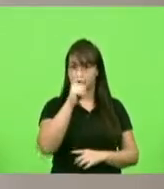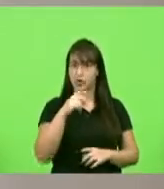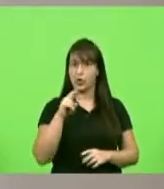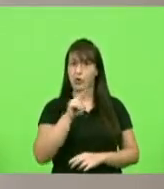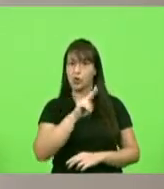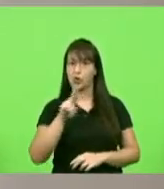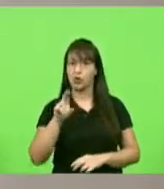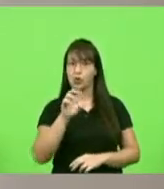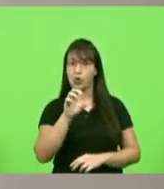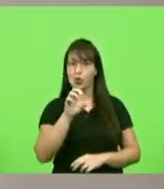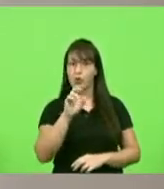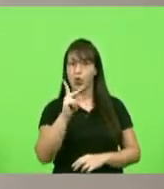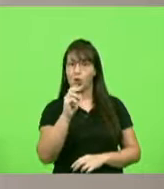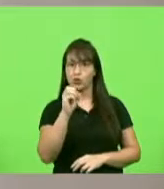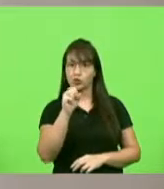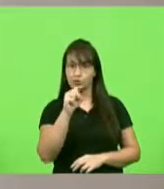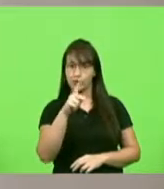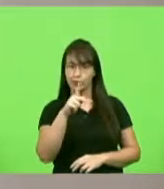São Lucas.